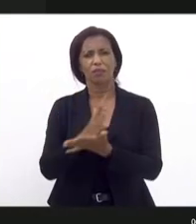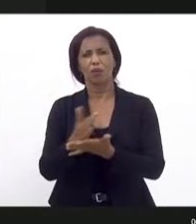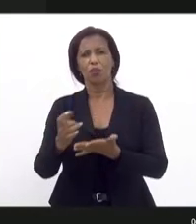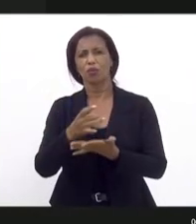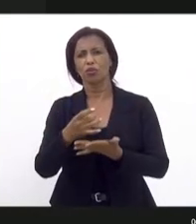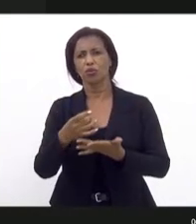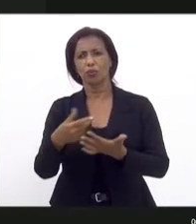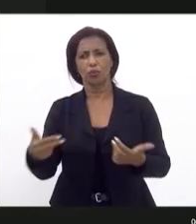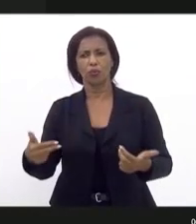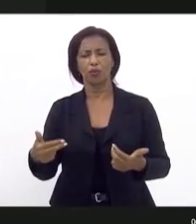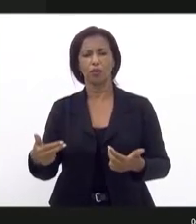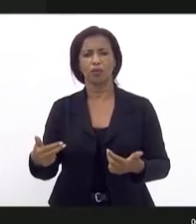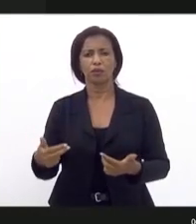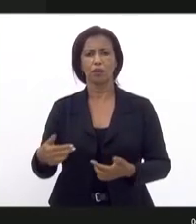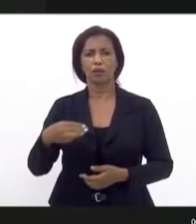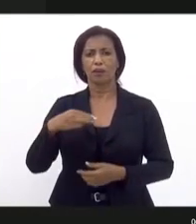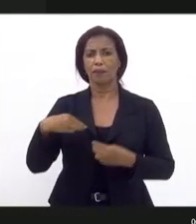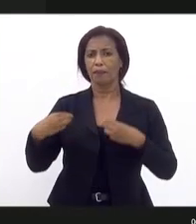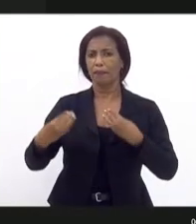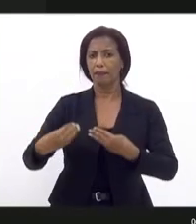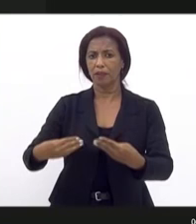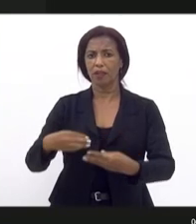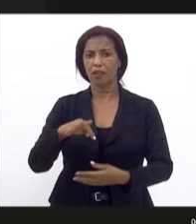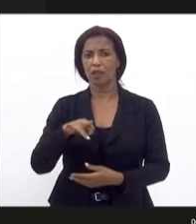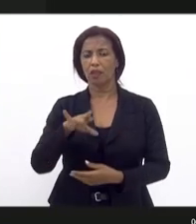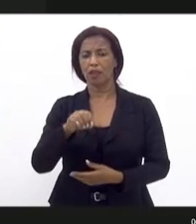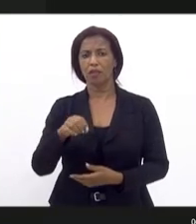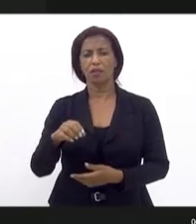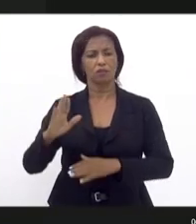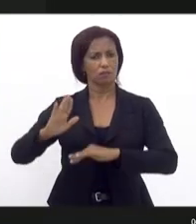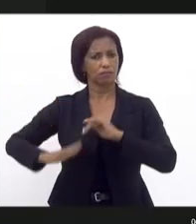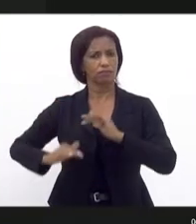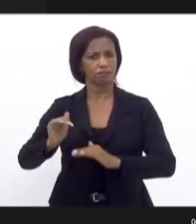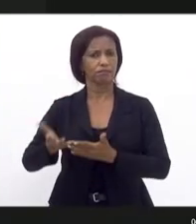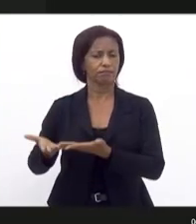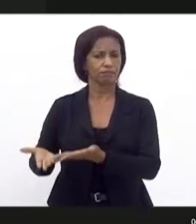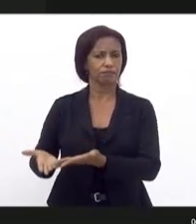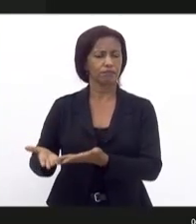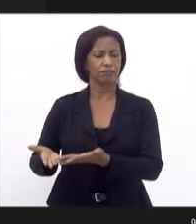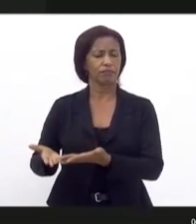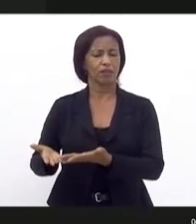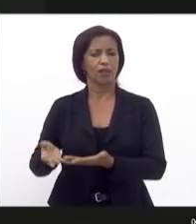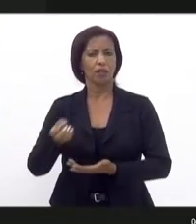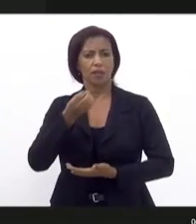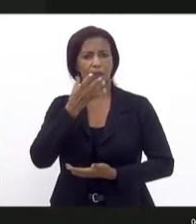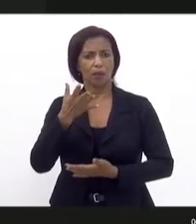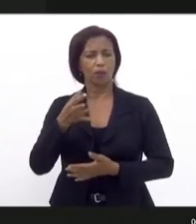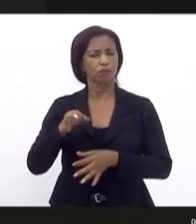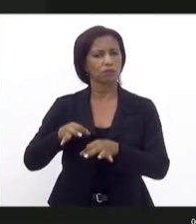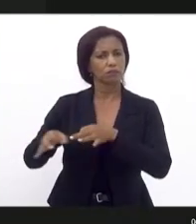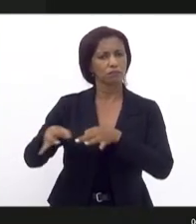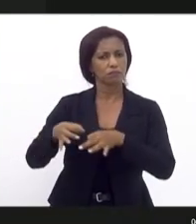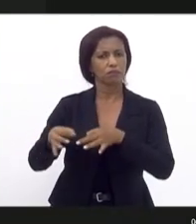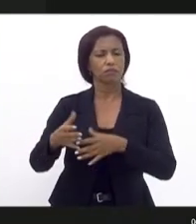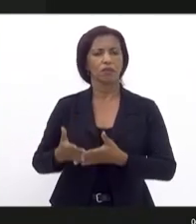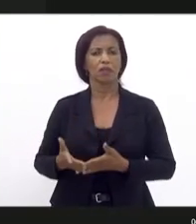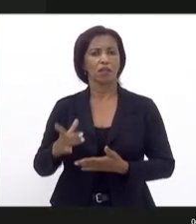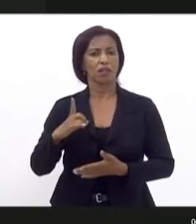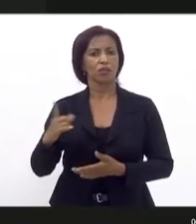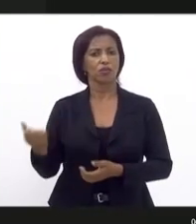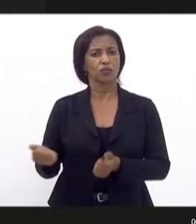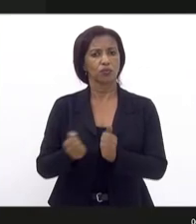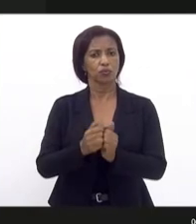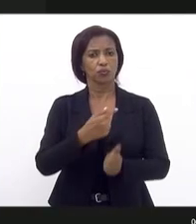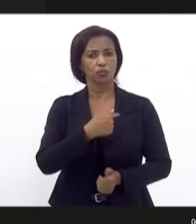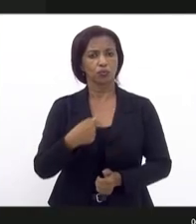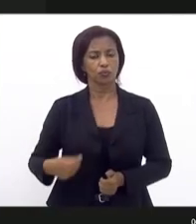Primeiro, o ministro Tarcísio é um ministro competente, talentoso e habilidoso. Eu tive com o governador